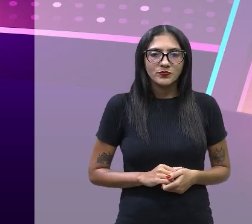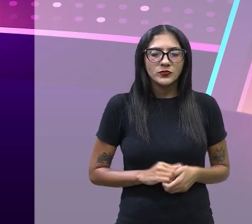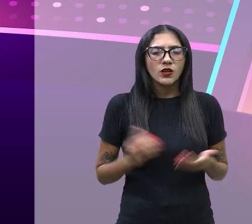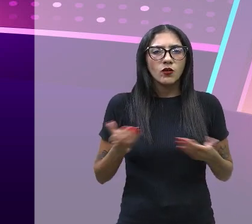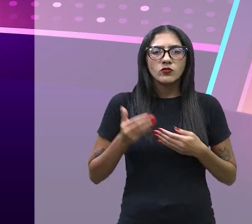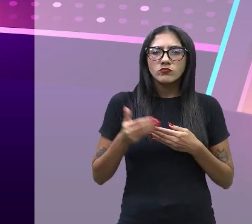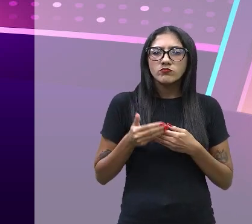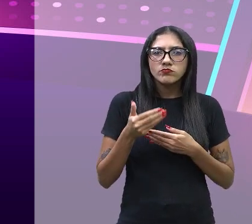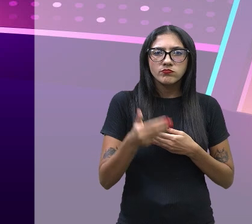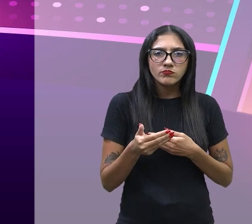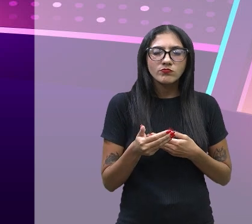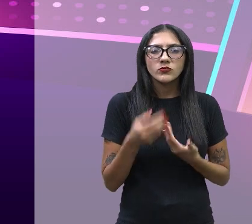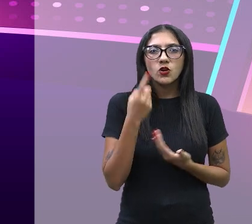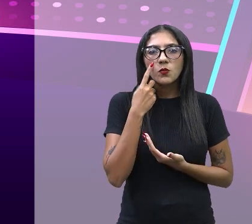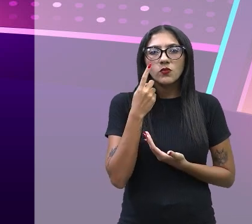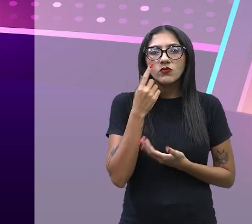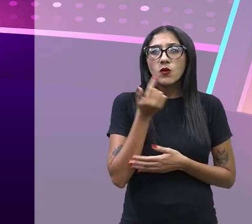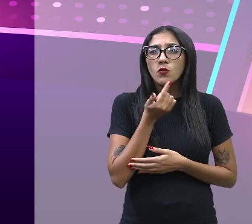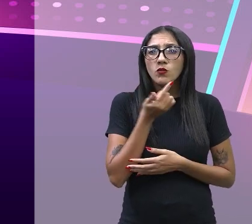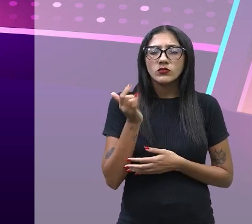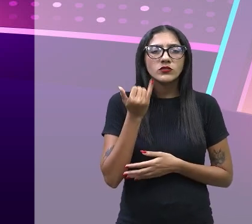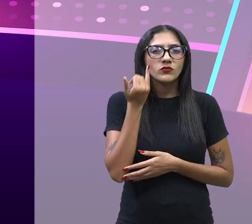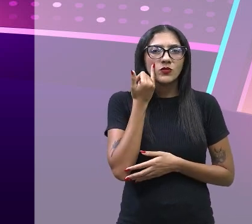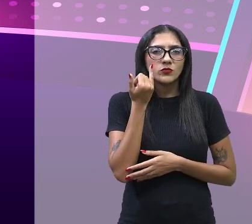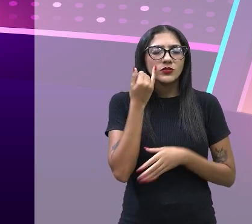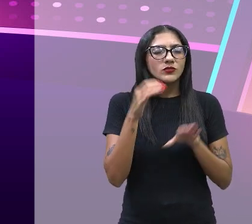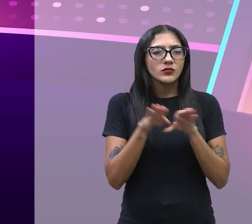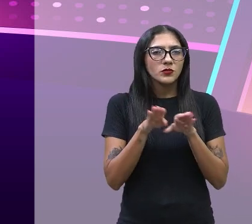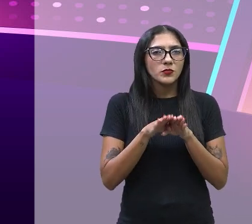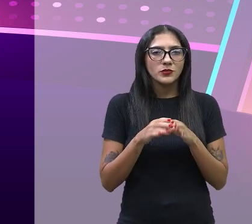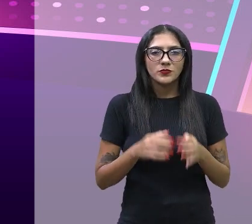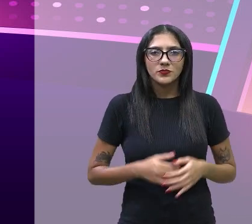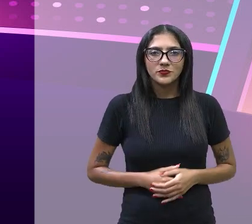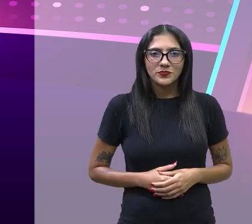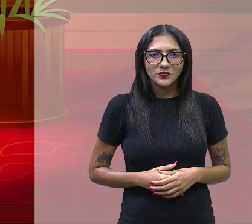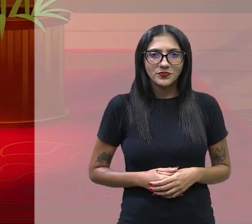Dário. Vejamos aqui sobre a música ainda.